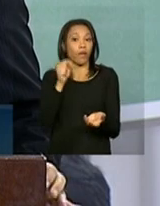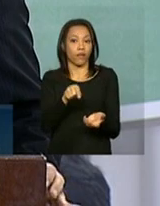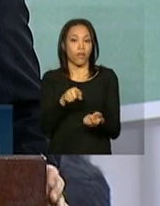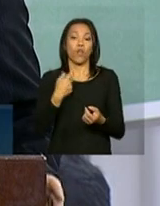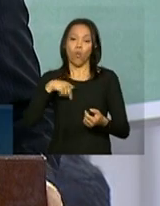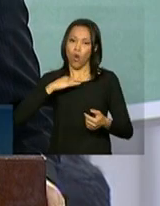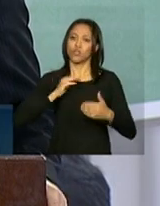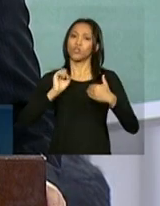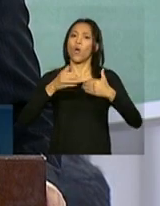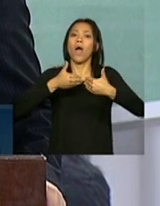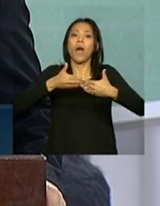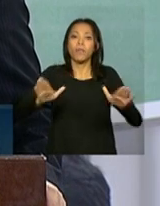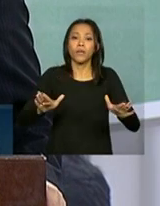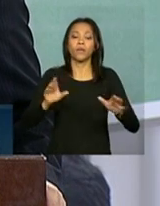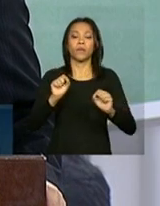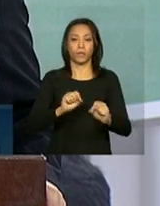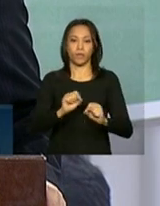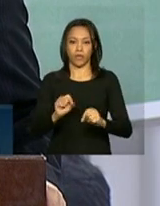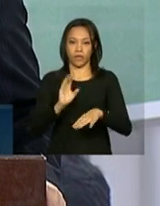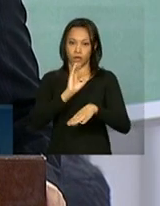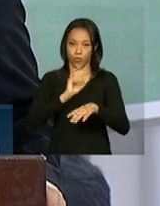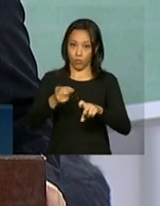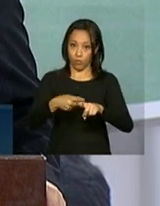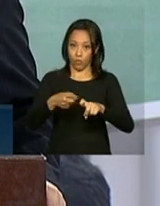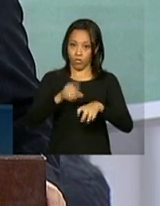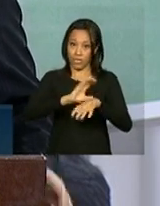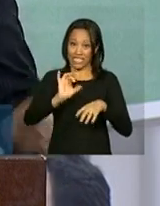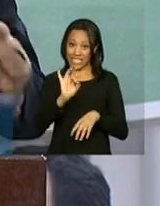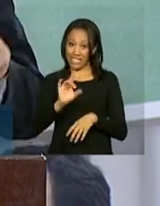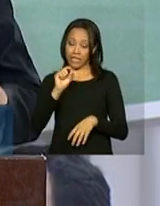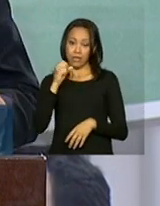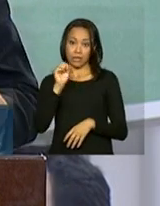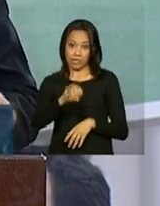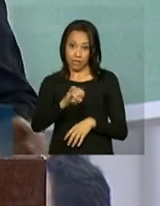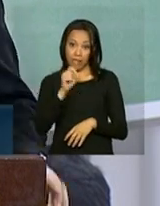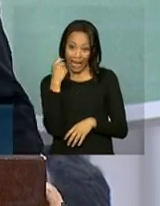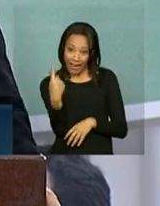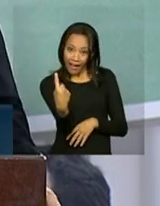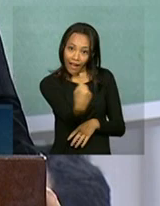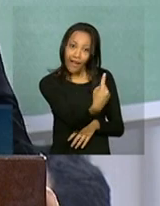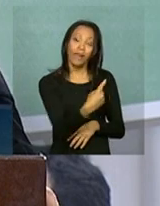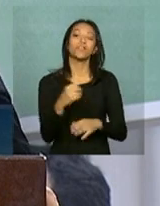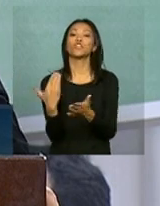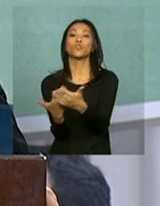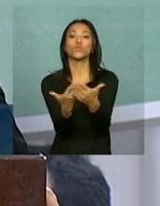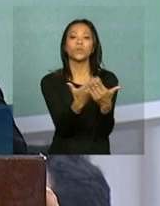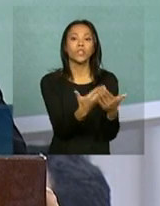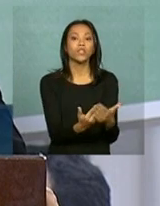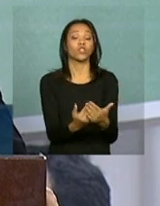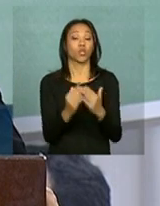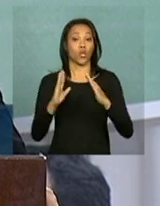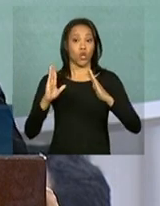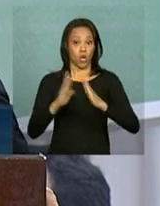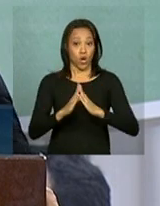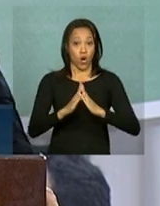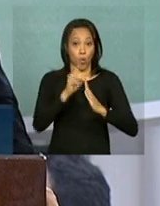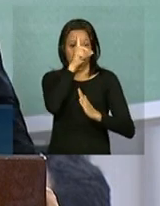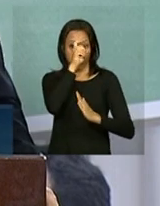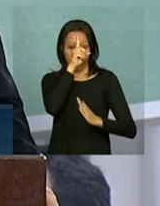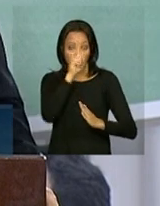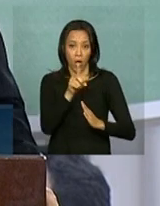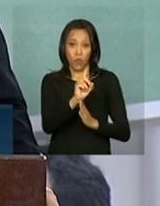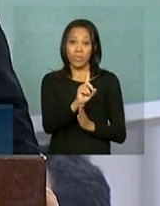abriremos faculdade de medicina. Primeiro, se para cada estudante tiver garantido um hospital de no mínimo 100 leitos,